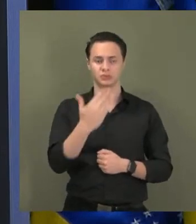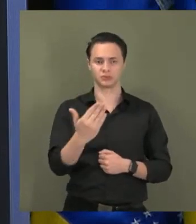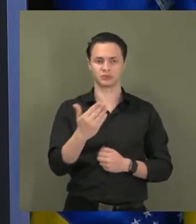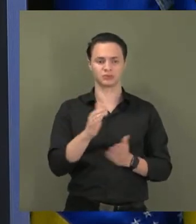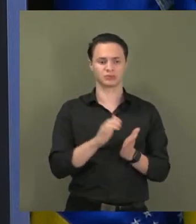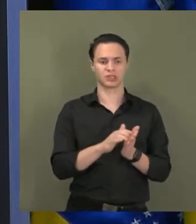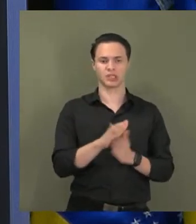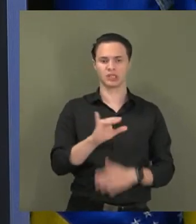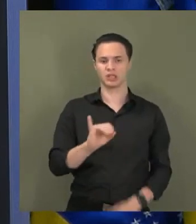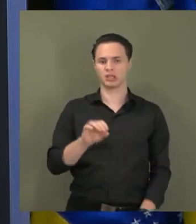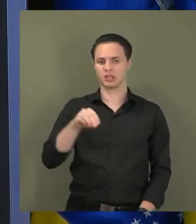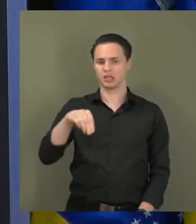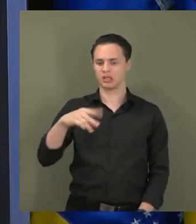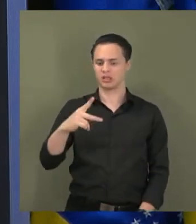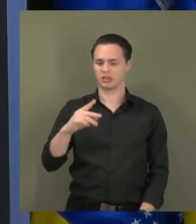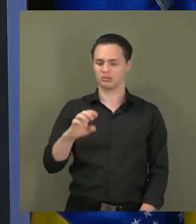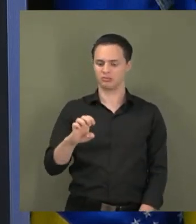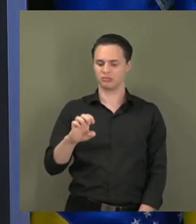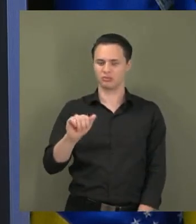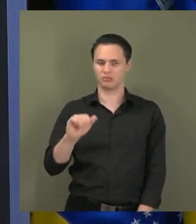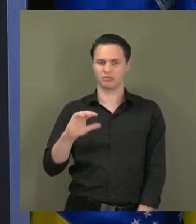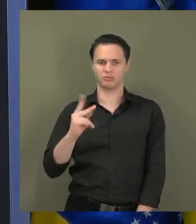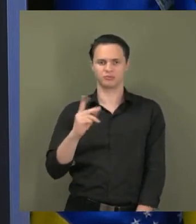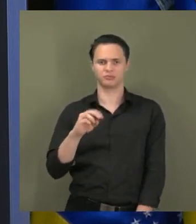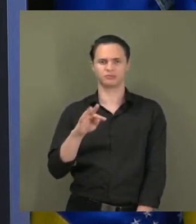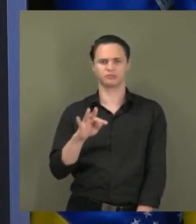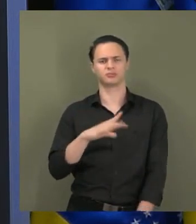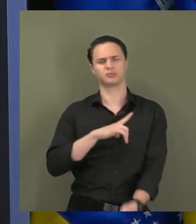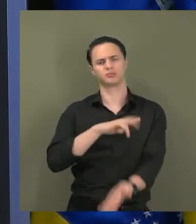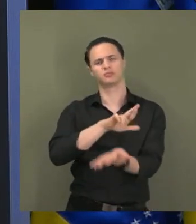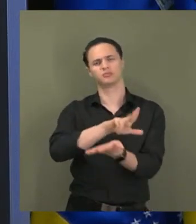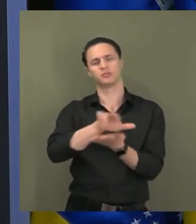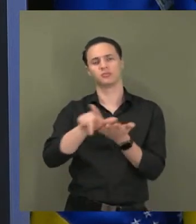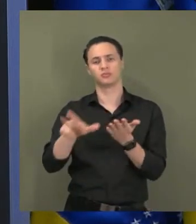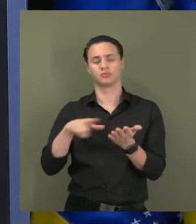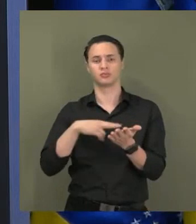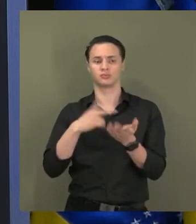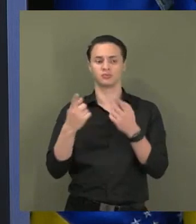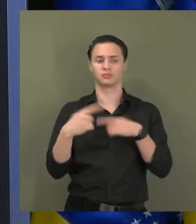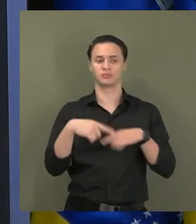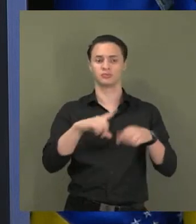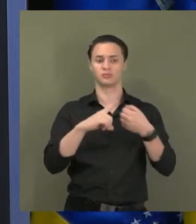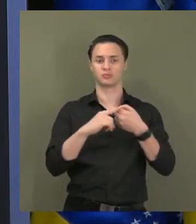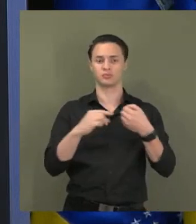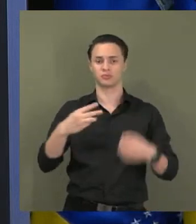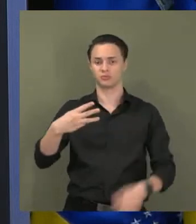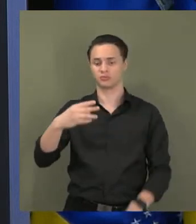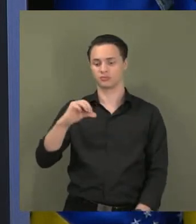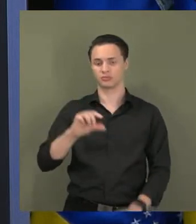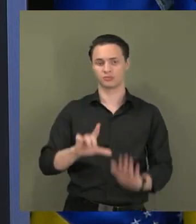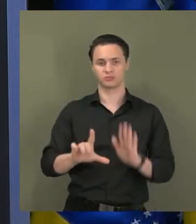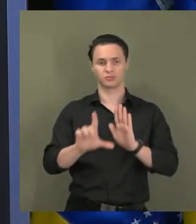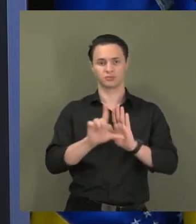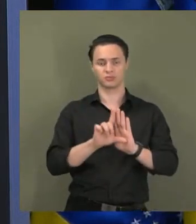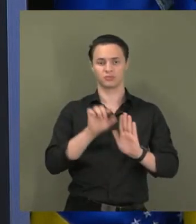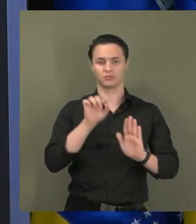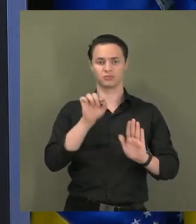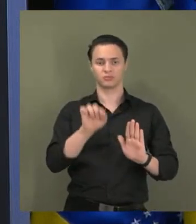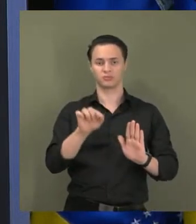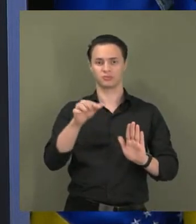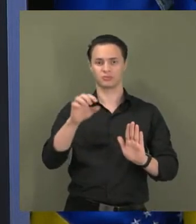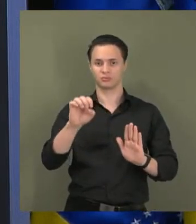impeachment por várias razões que feriam o artigo 39 da Lei